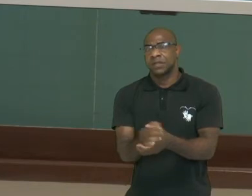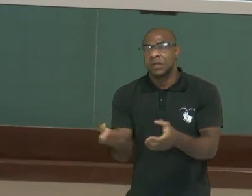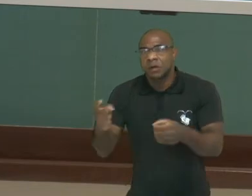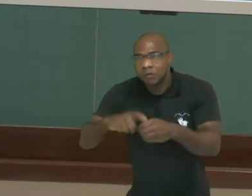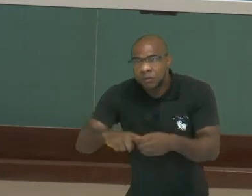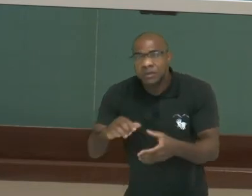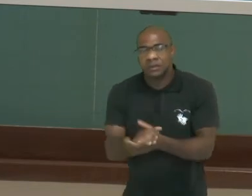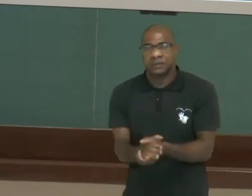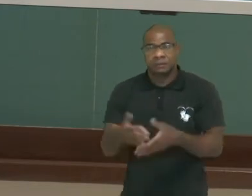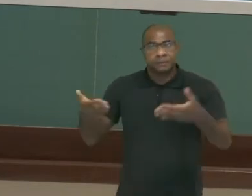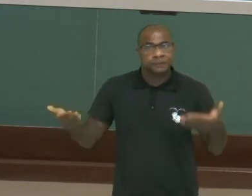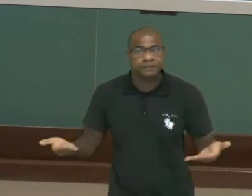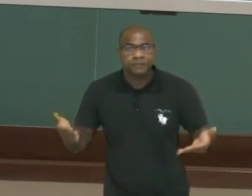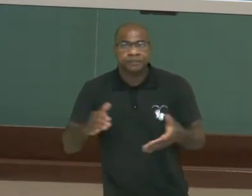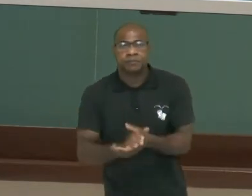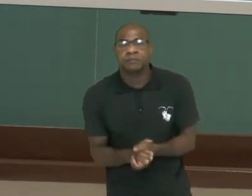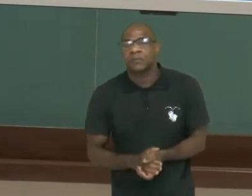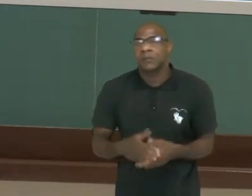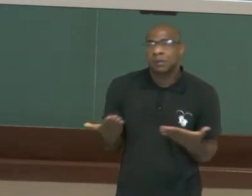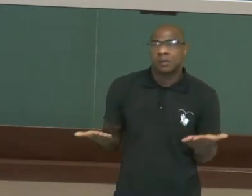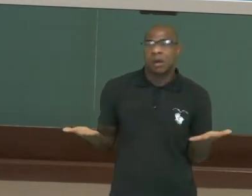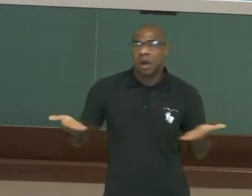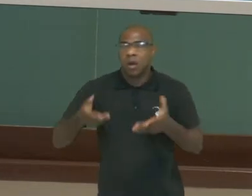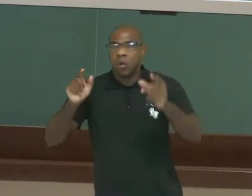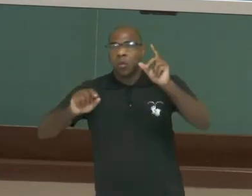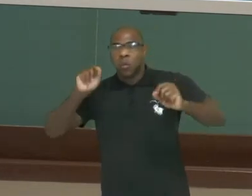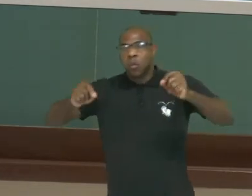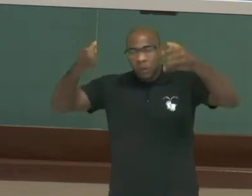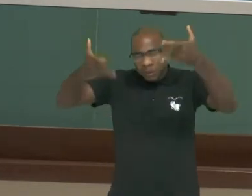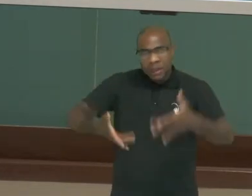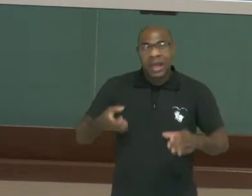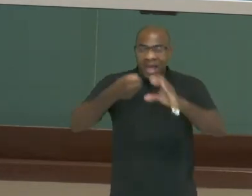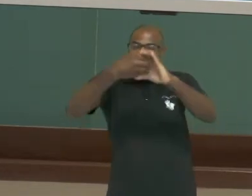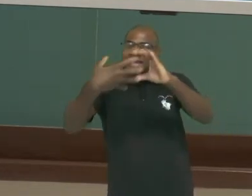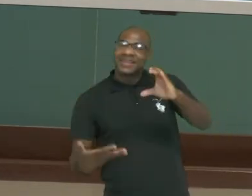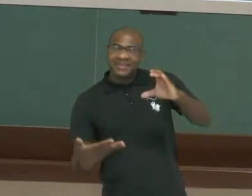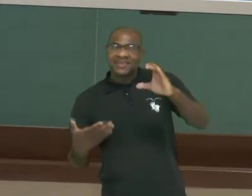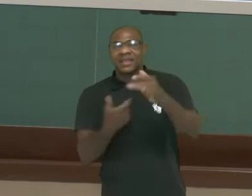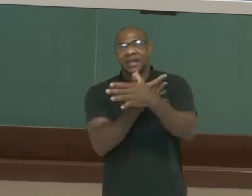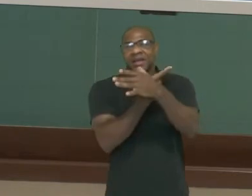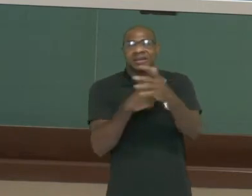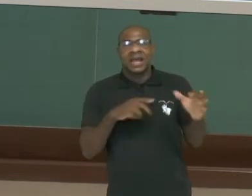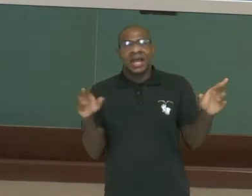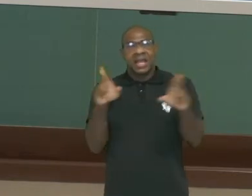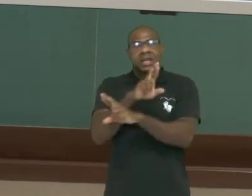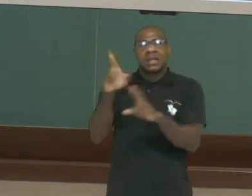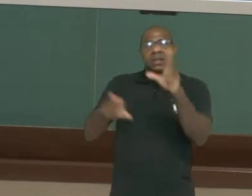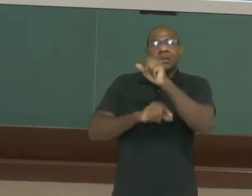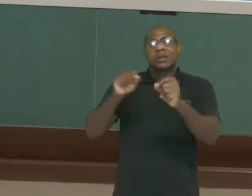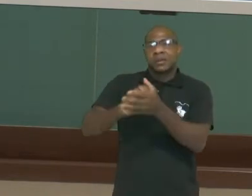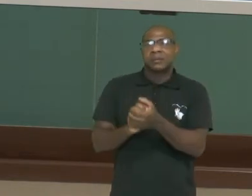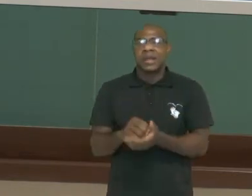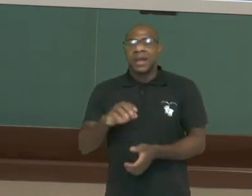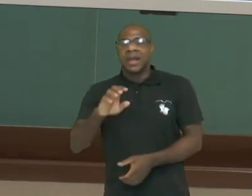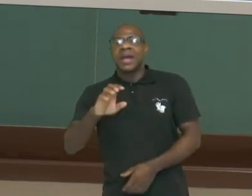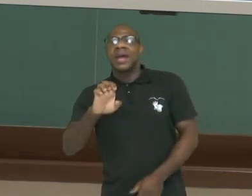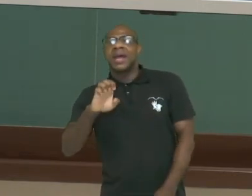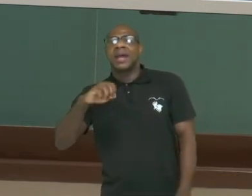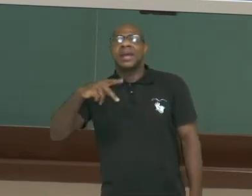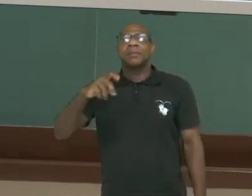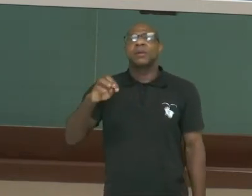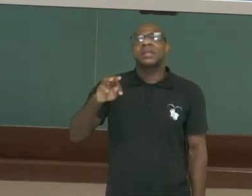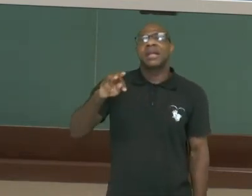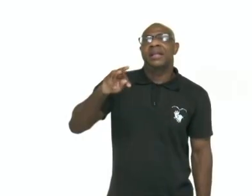Voltei, anotou a atividade? Bora lá então falar sobre essa característica que está relacionada com a endotermia destes